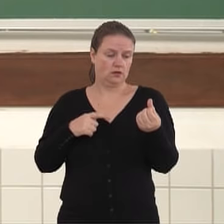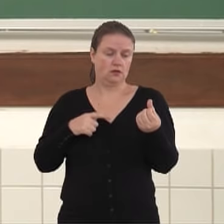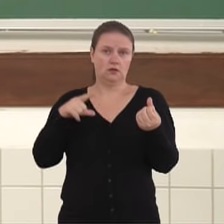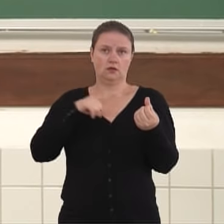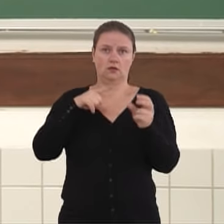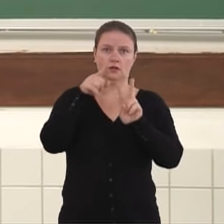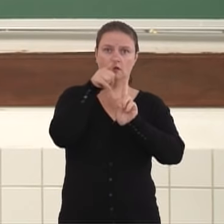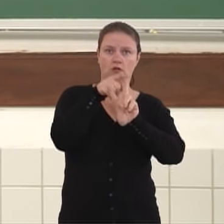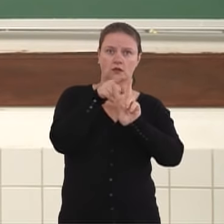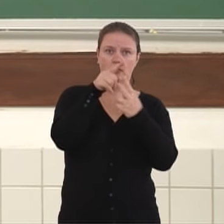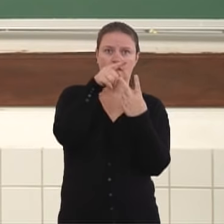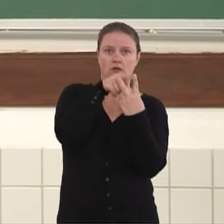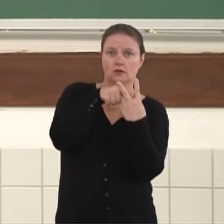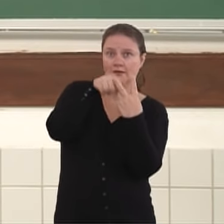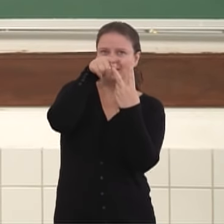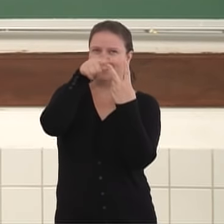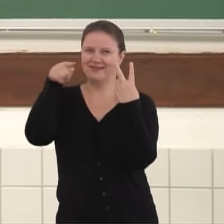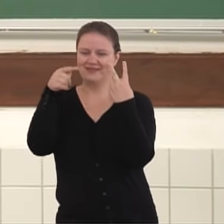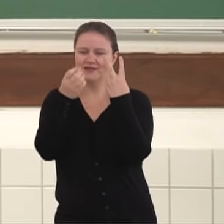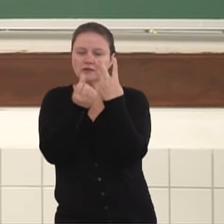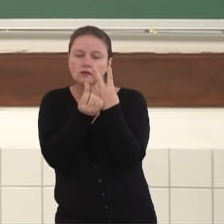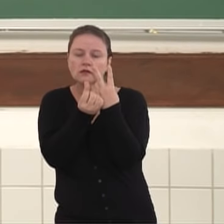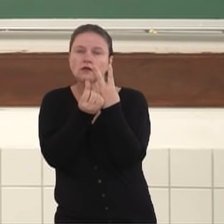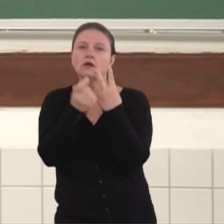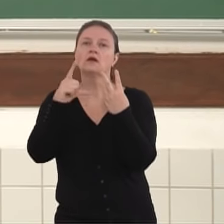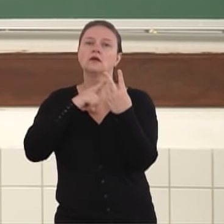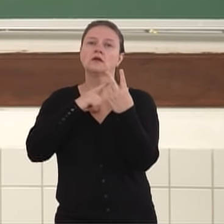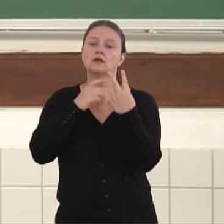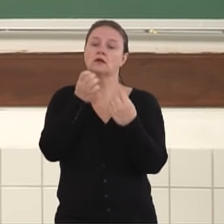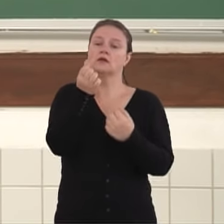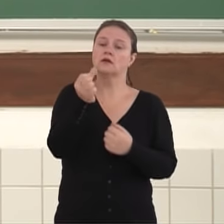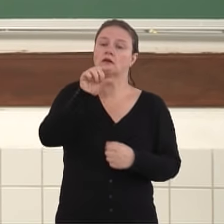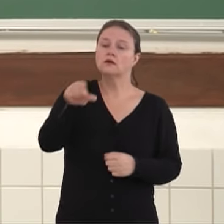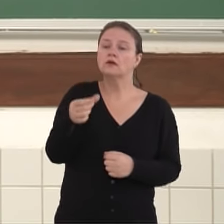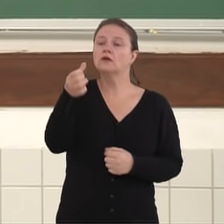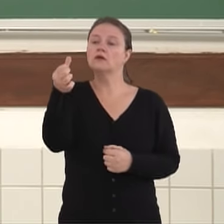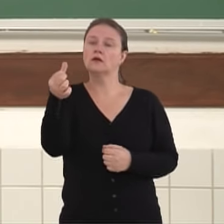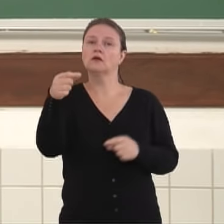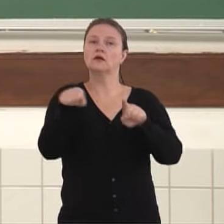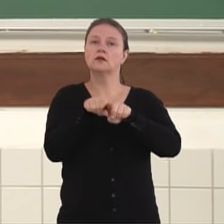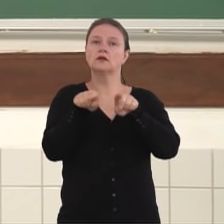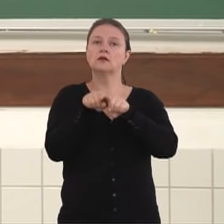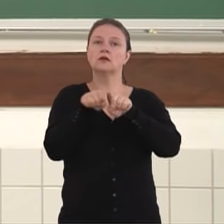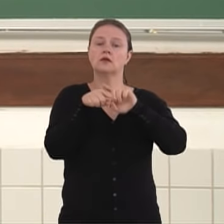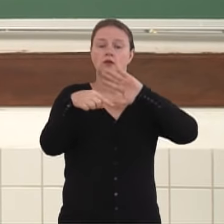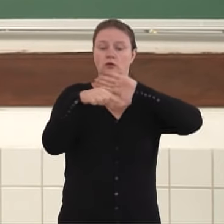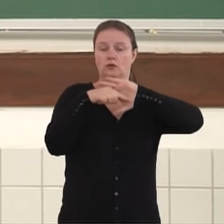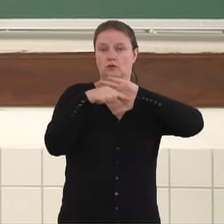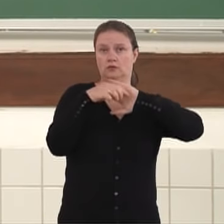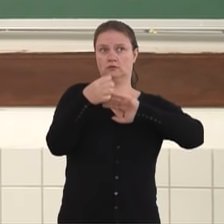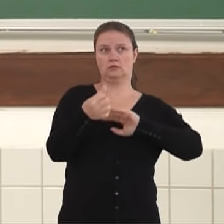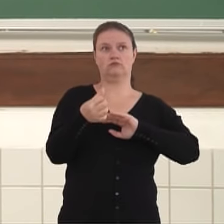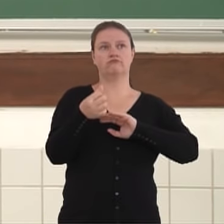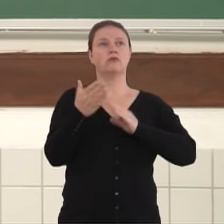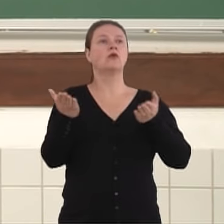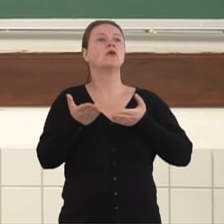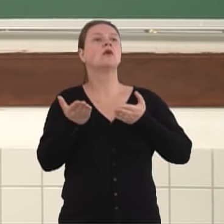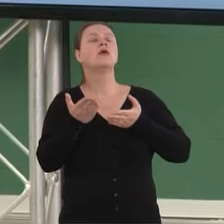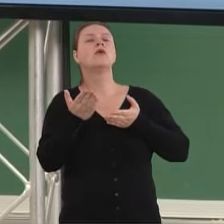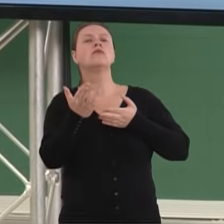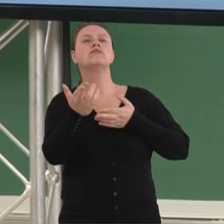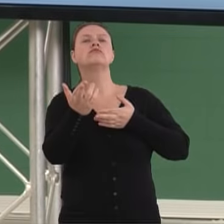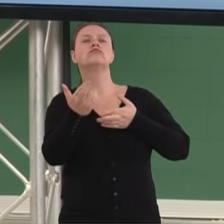quadrada de 6, eu tenho 6,6 e o menos 6. Eu quero que vocês respondam quais são